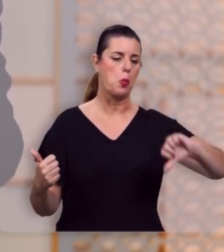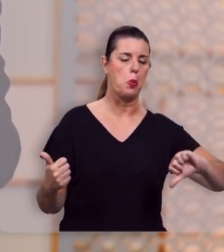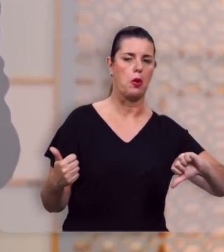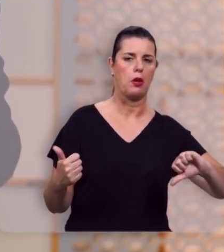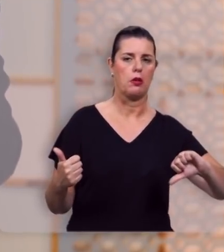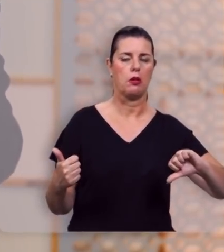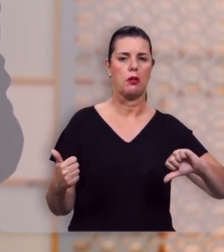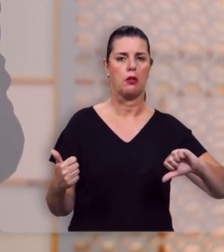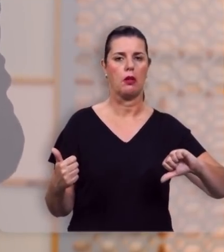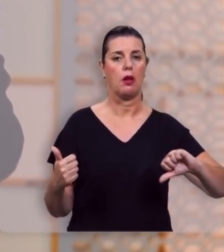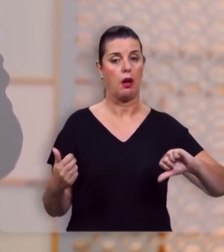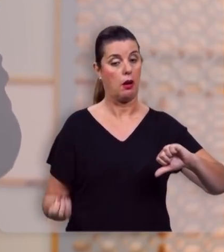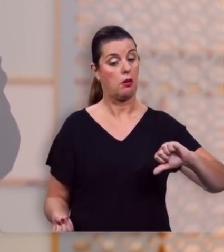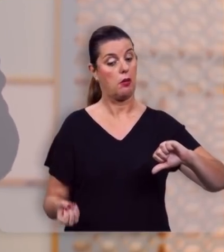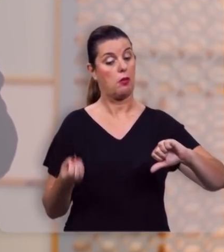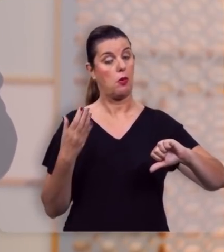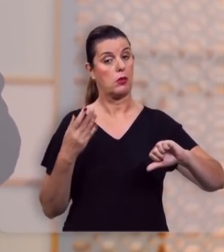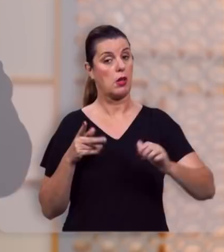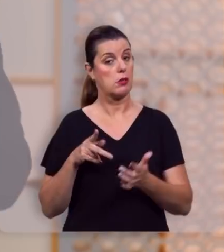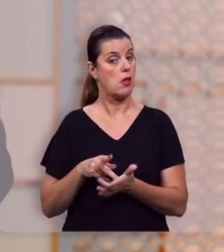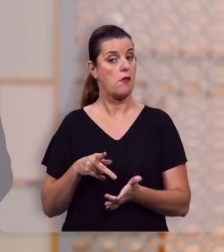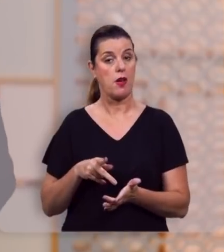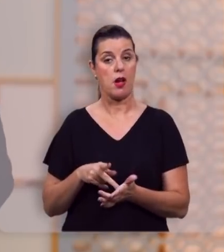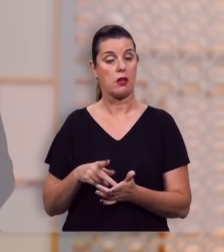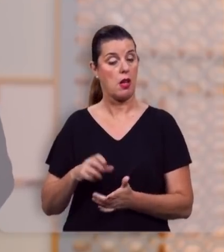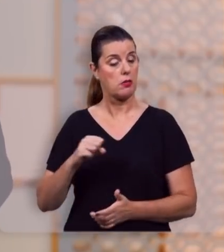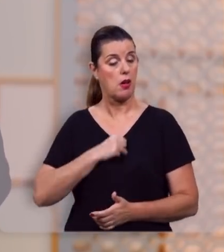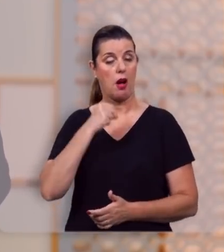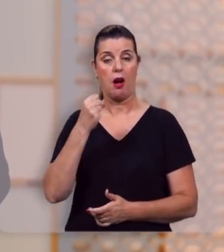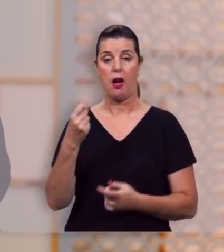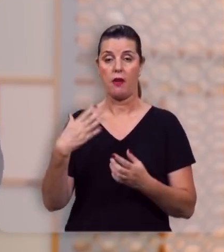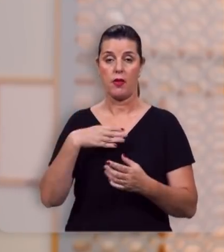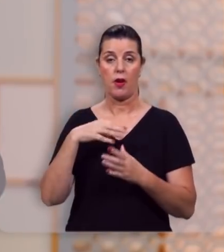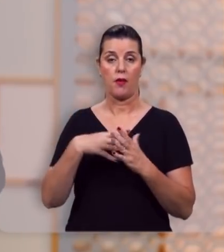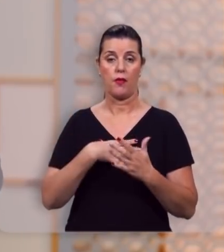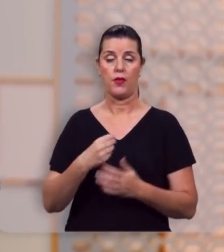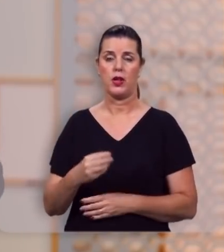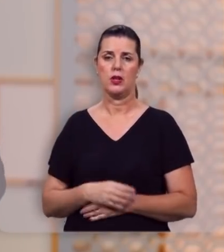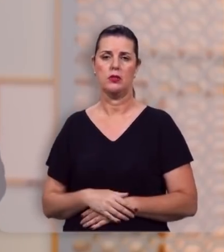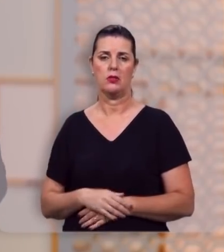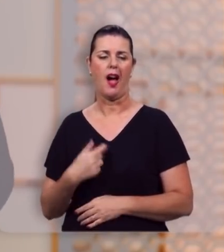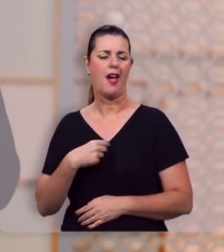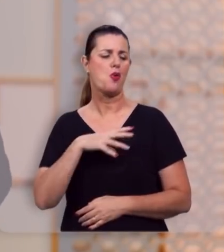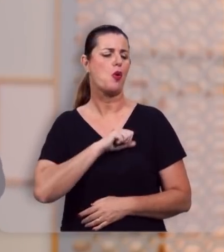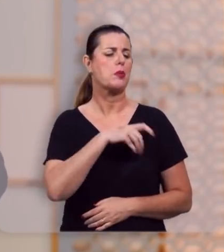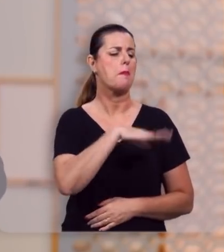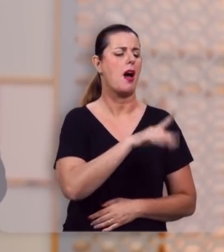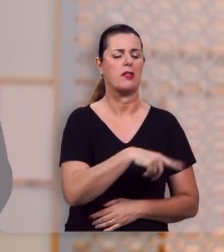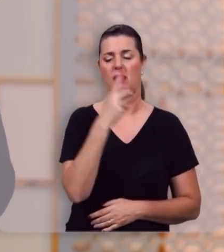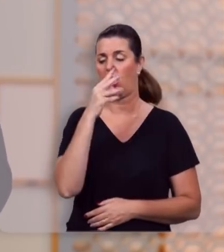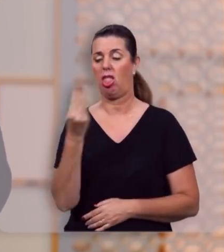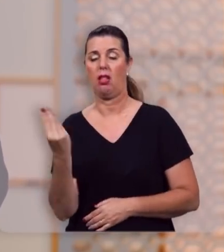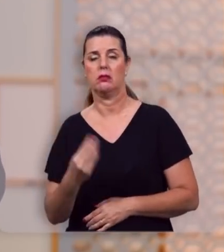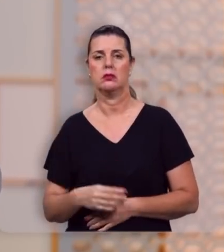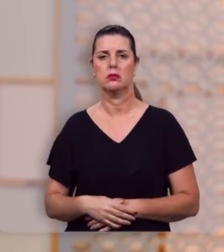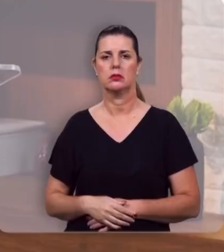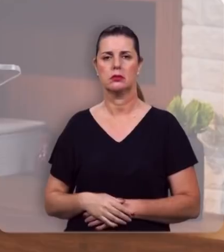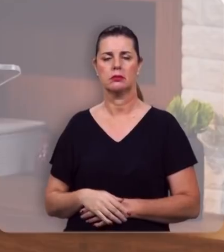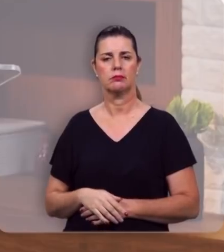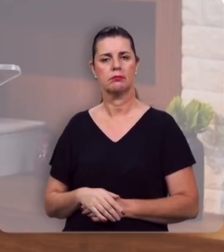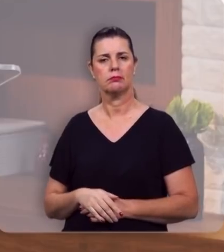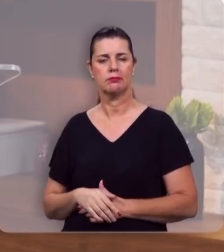Isso produz certamente ira nos filhos, predileção, favorecimento.